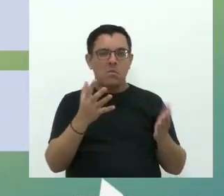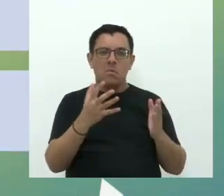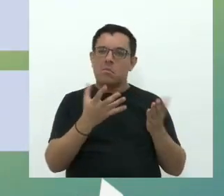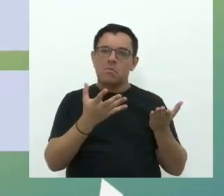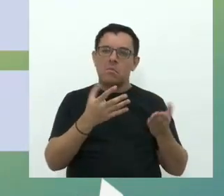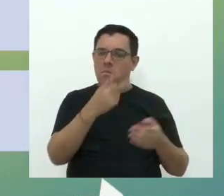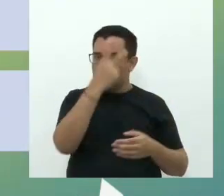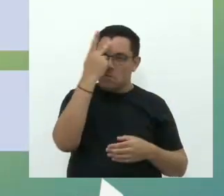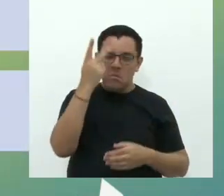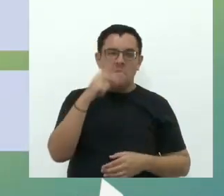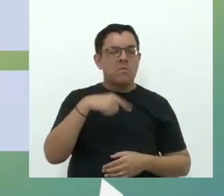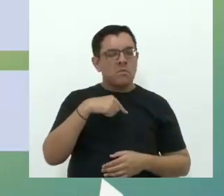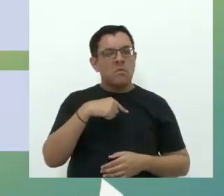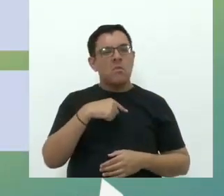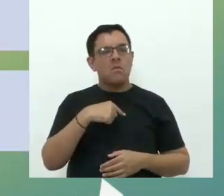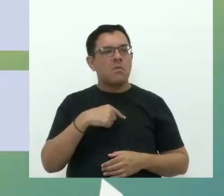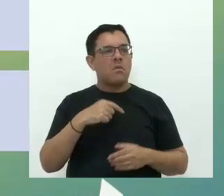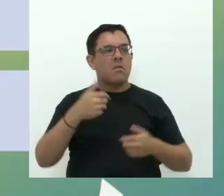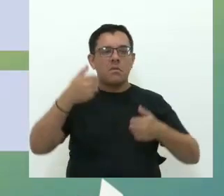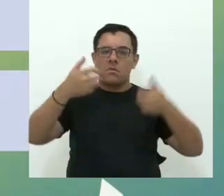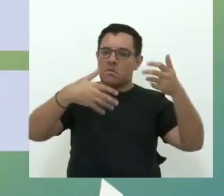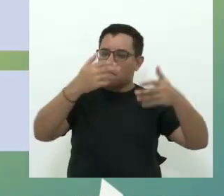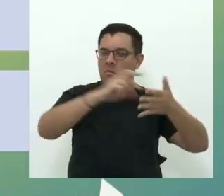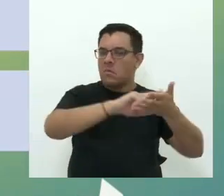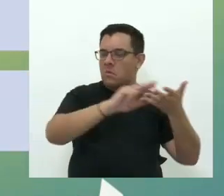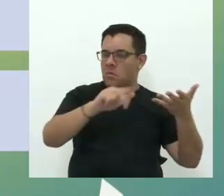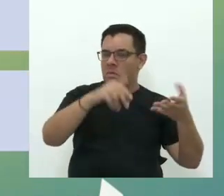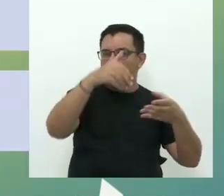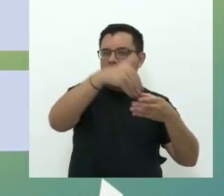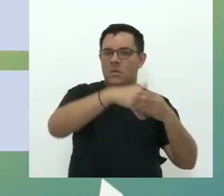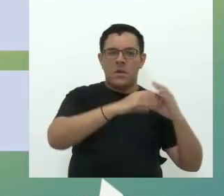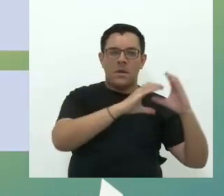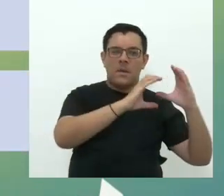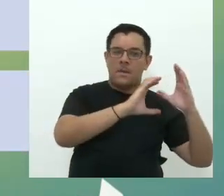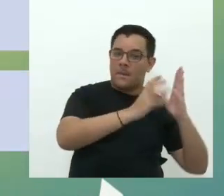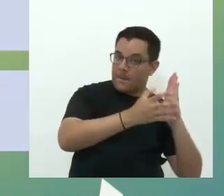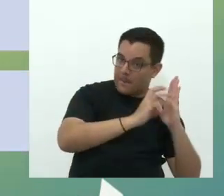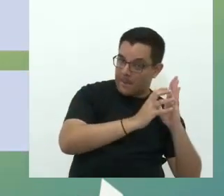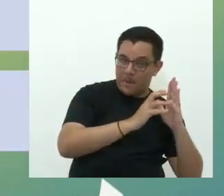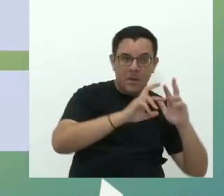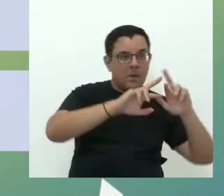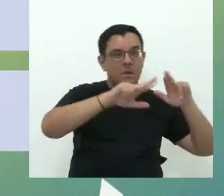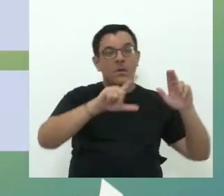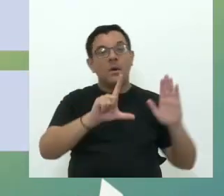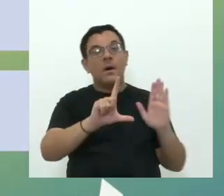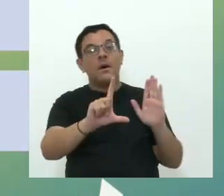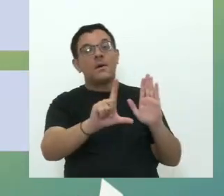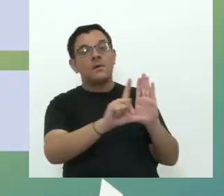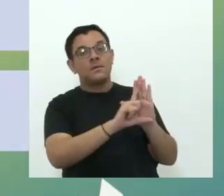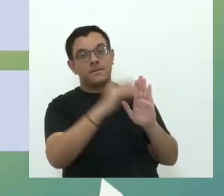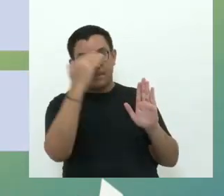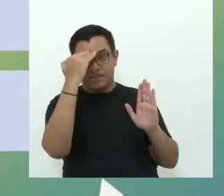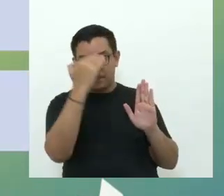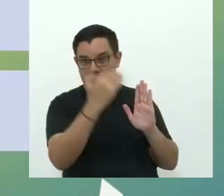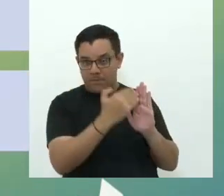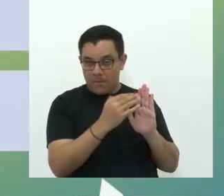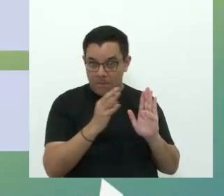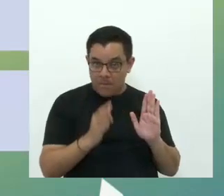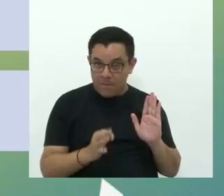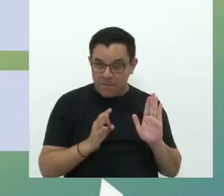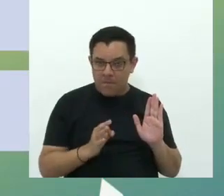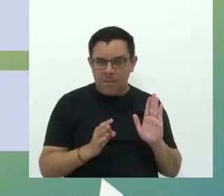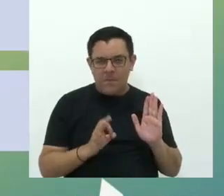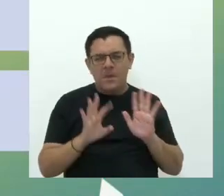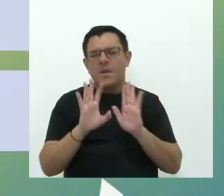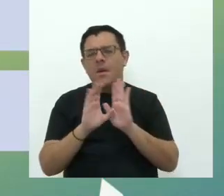para os partidos liberdade para todo mundo dentro do quê de um quadro de legalidade Mas será que a gente tem um conceito